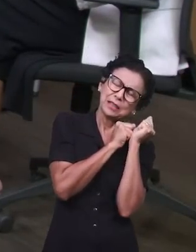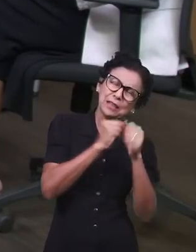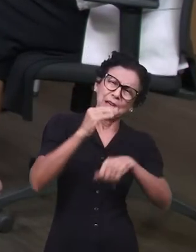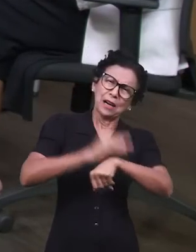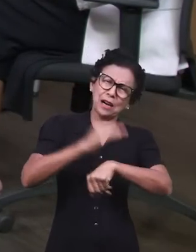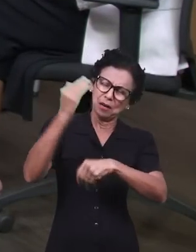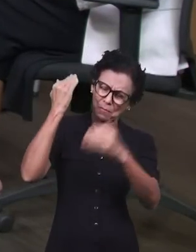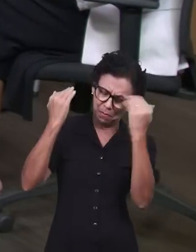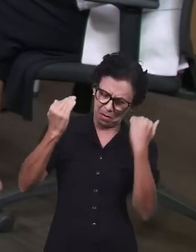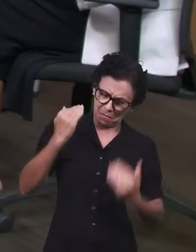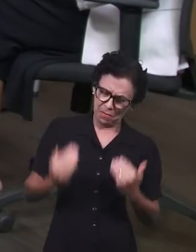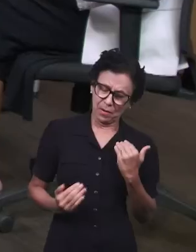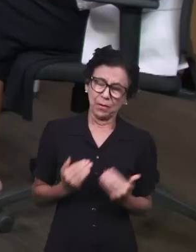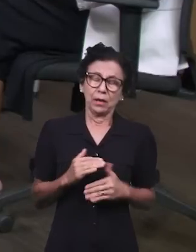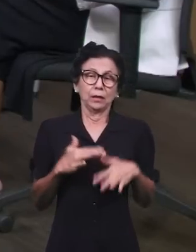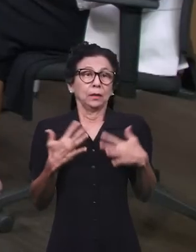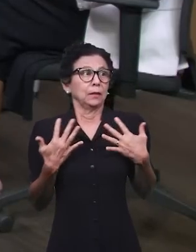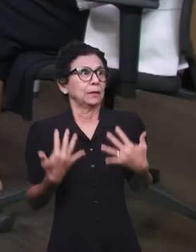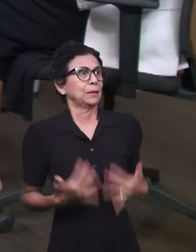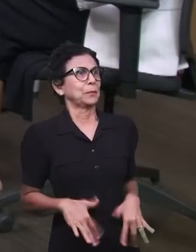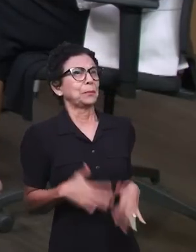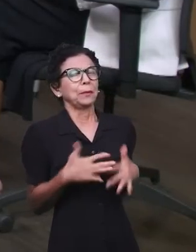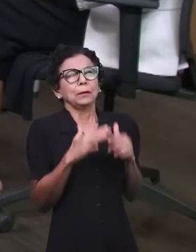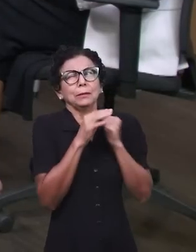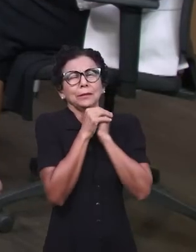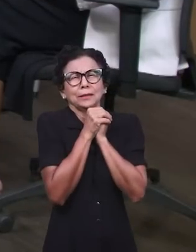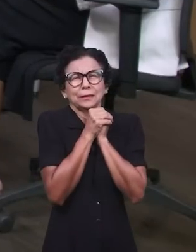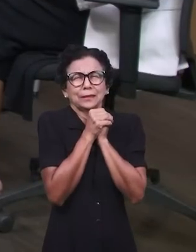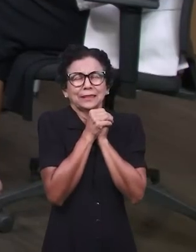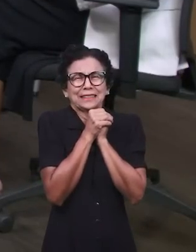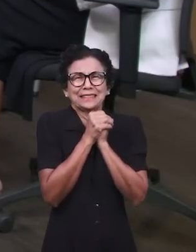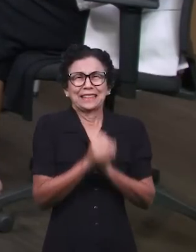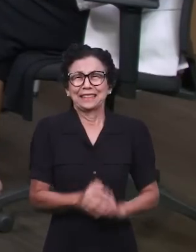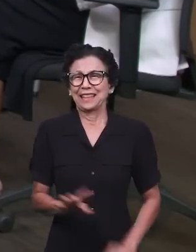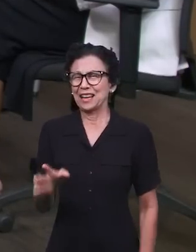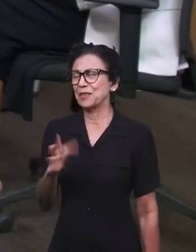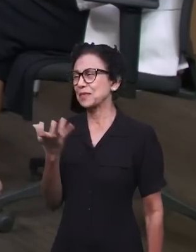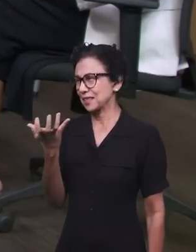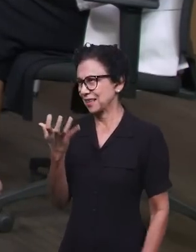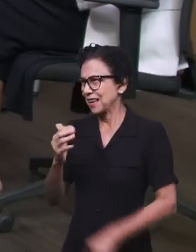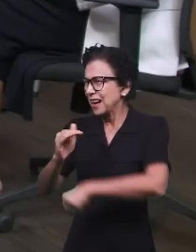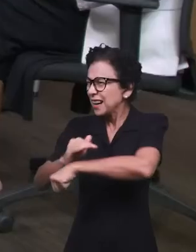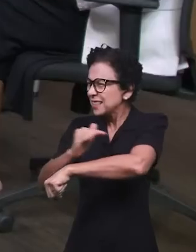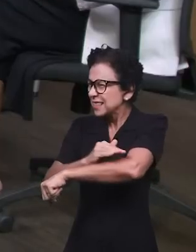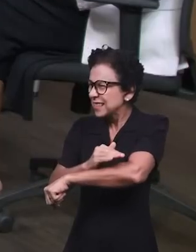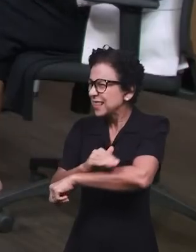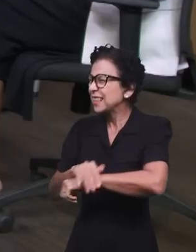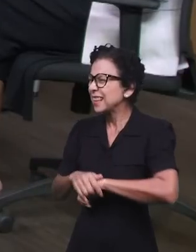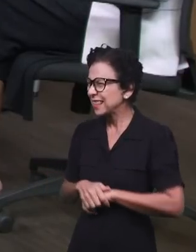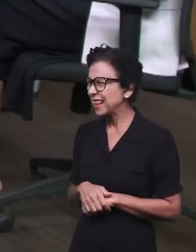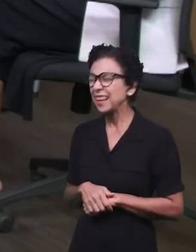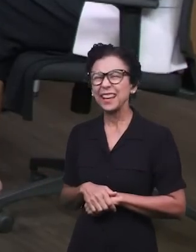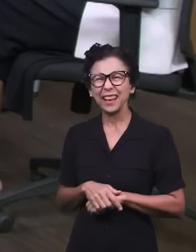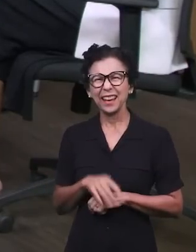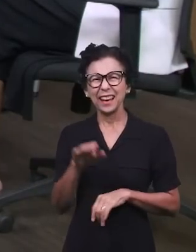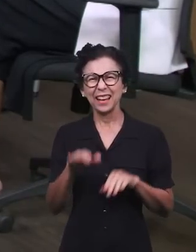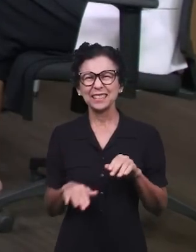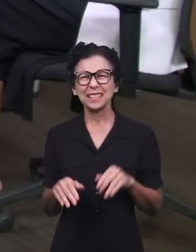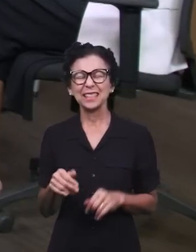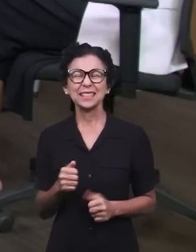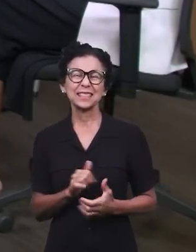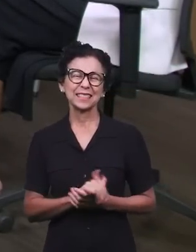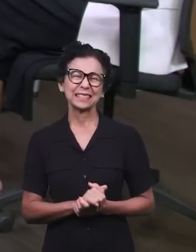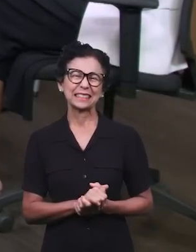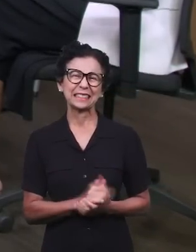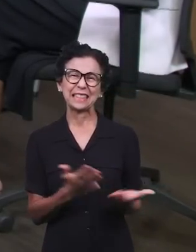vai aquecer, as vai que ação de sangue frio? Pois é, aquecer as ranzinhas. Tem gente que gosta de aquecer ranzinha, não tem? Tem gente. Às vezes tem jovem que gosta de aquecer as ranzinhas. E